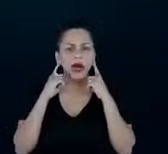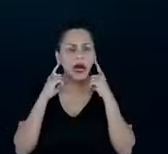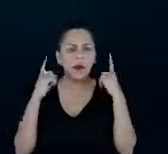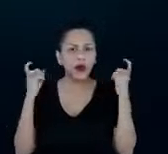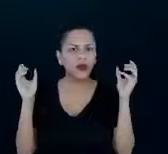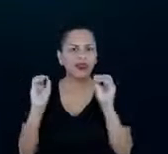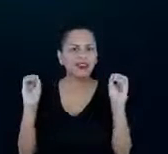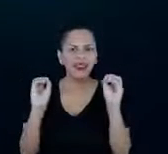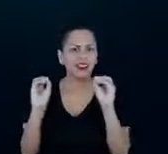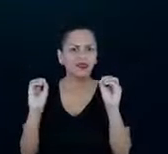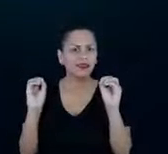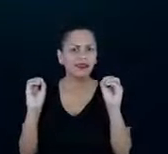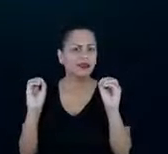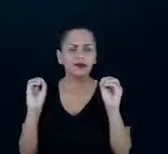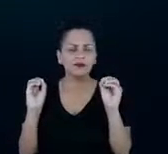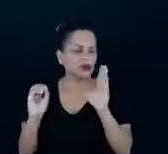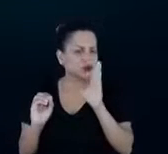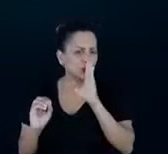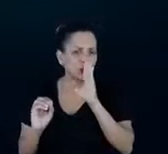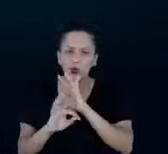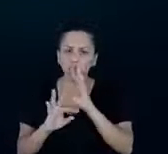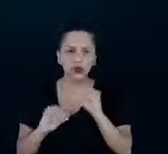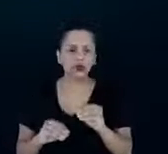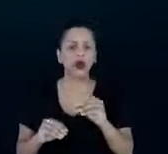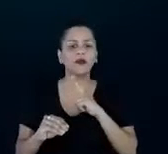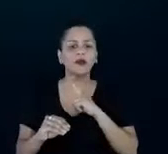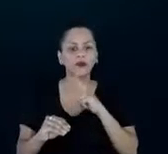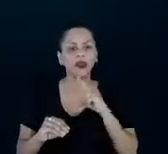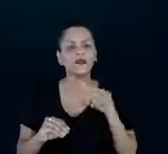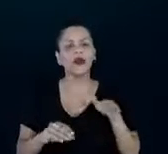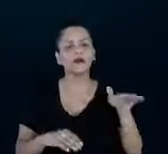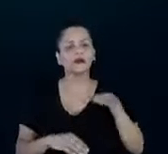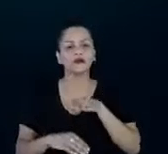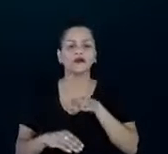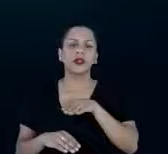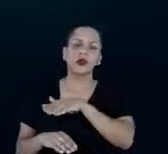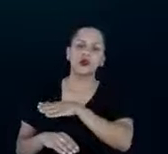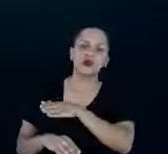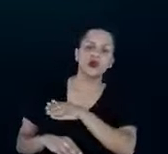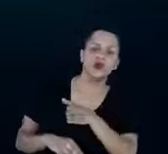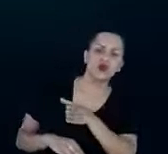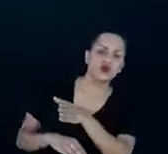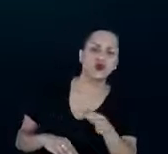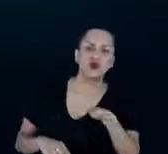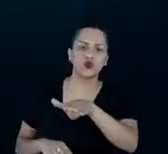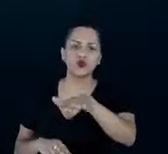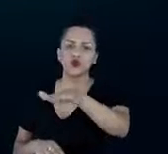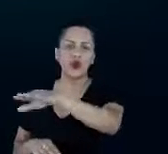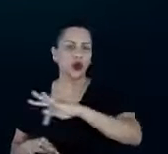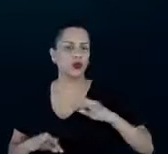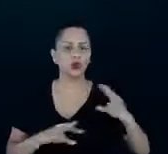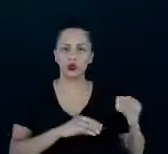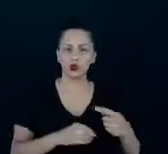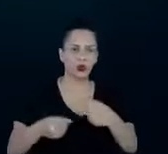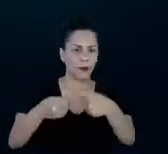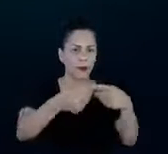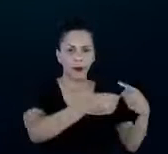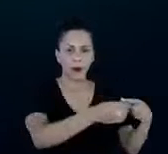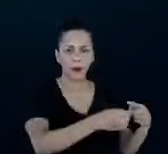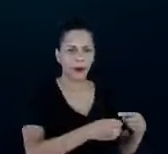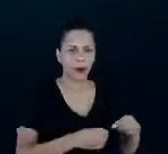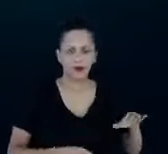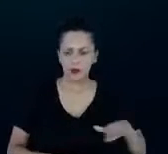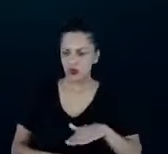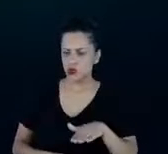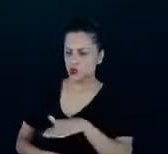conecta hoje basicamente todas as províncias chinesas né a malha hoje é quase 30 mil km O que é